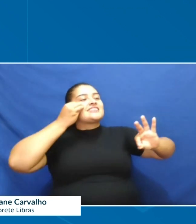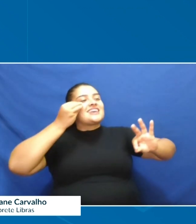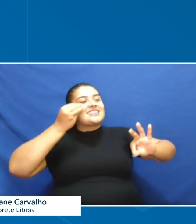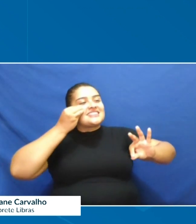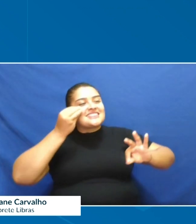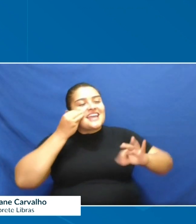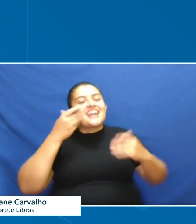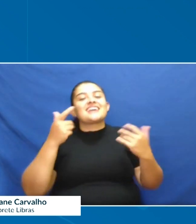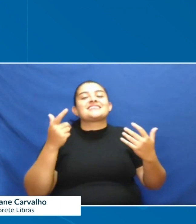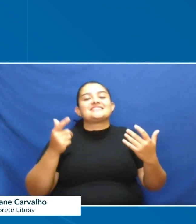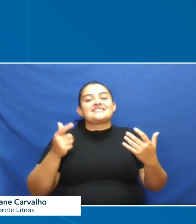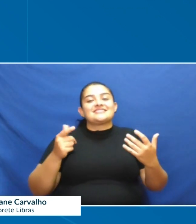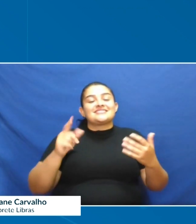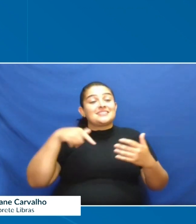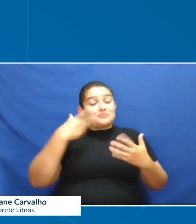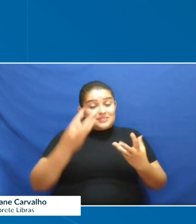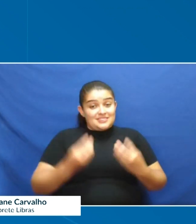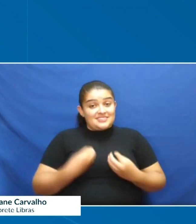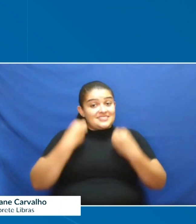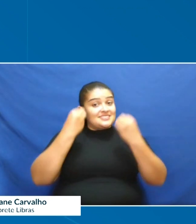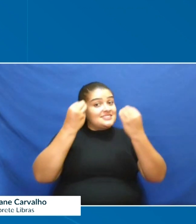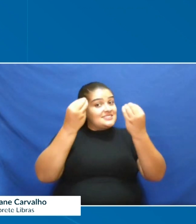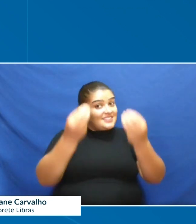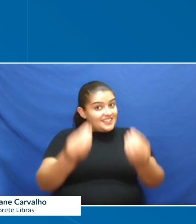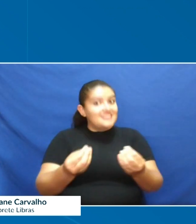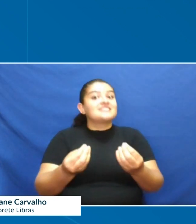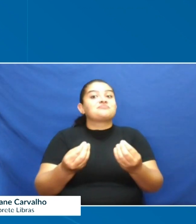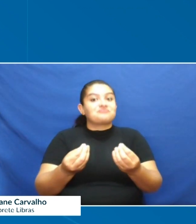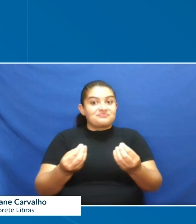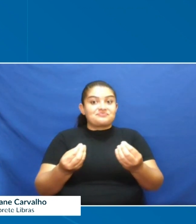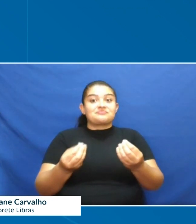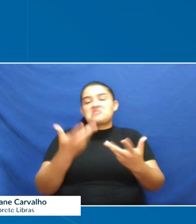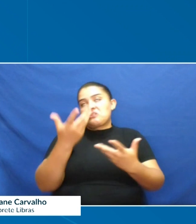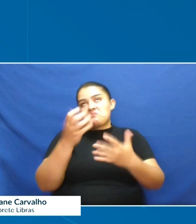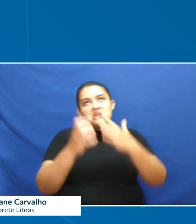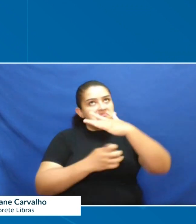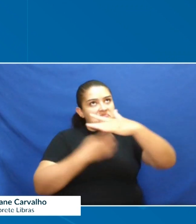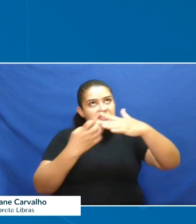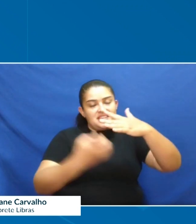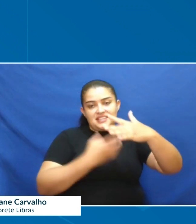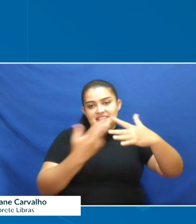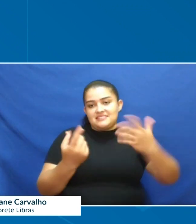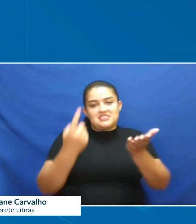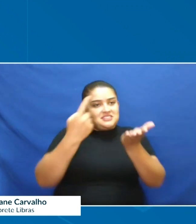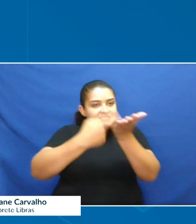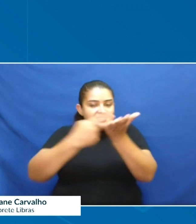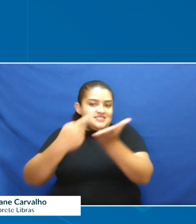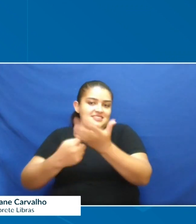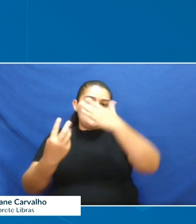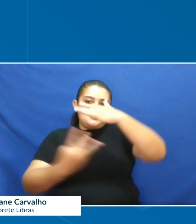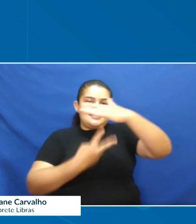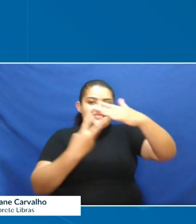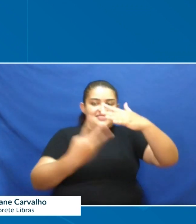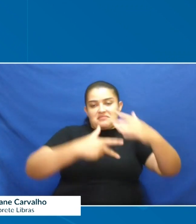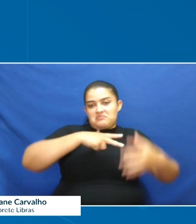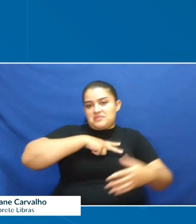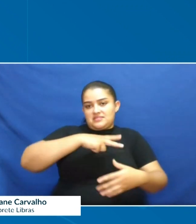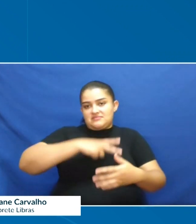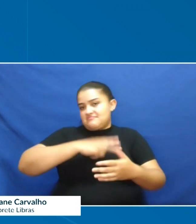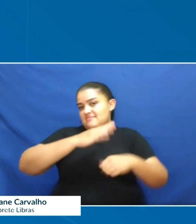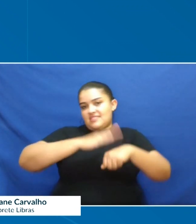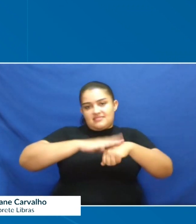e entregar isso lá. Você pode ser uma empresa parceira, terceirizada, a própria empresa, uma